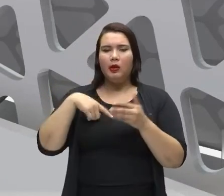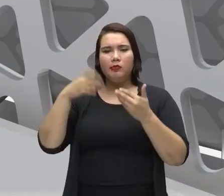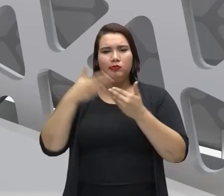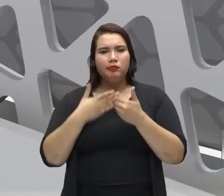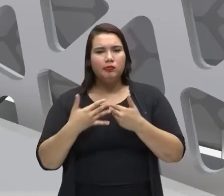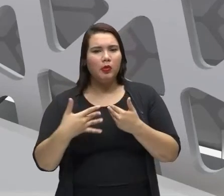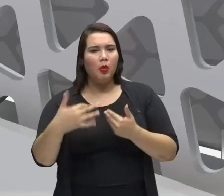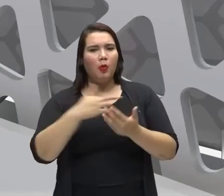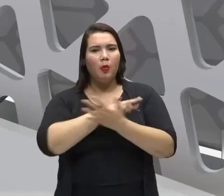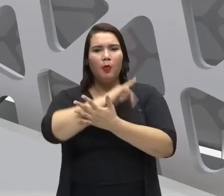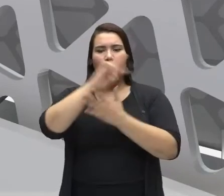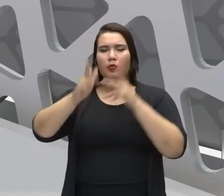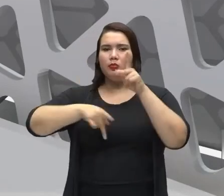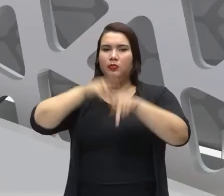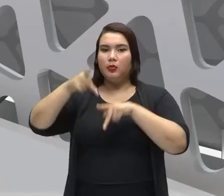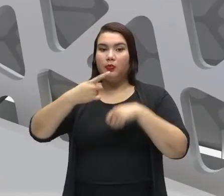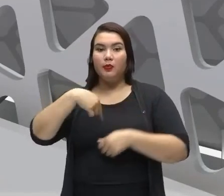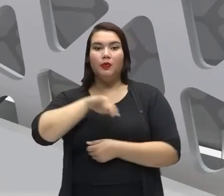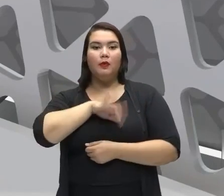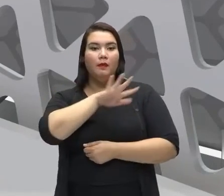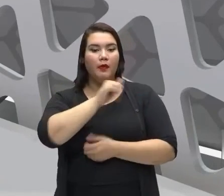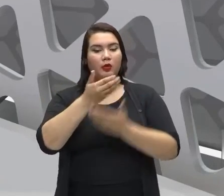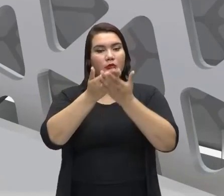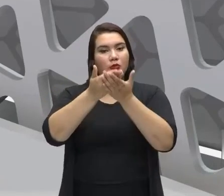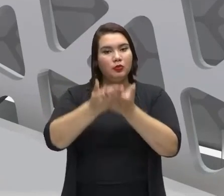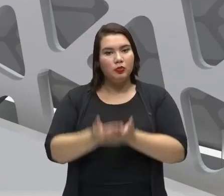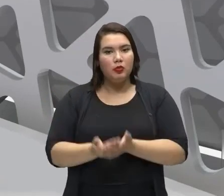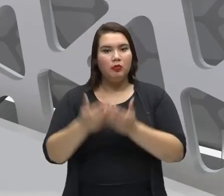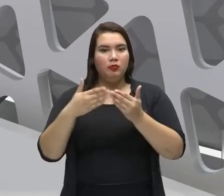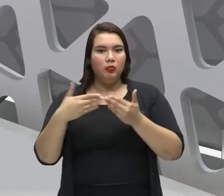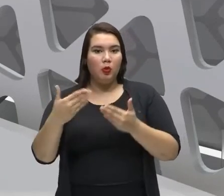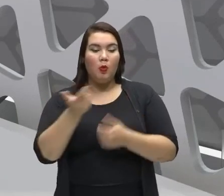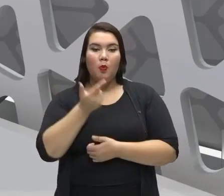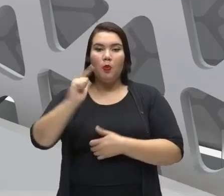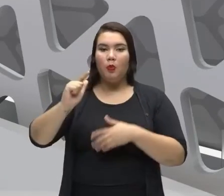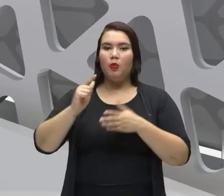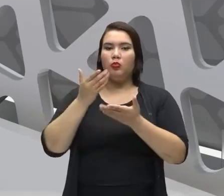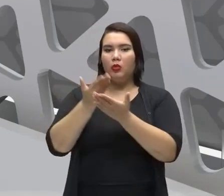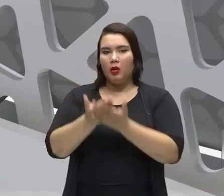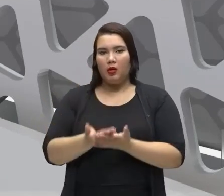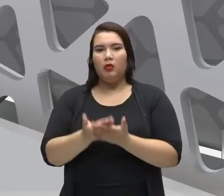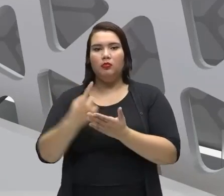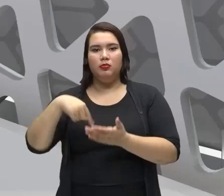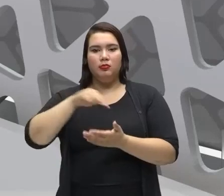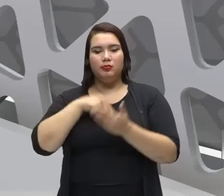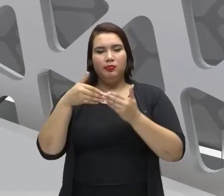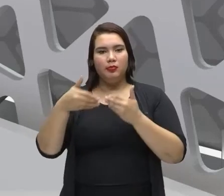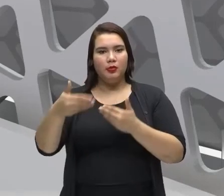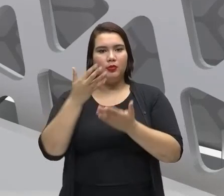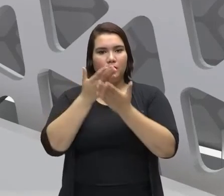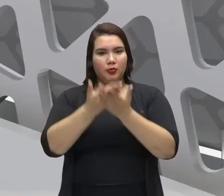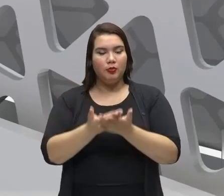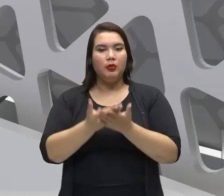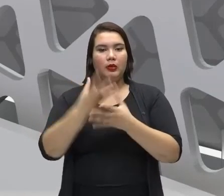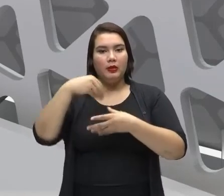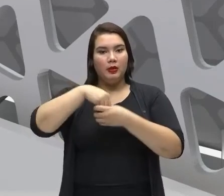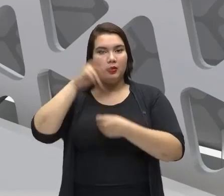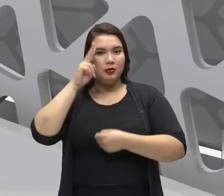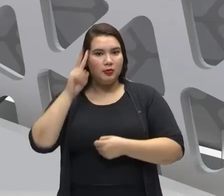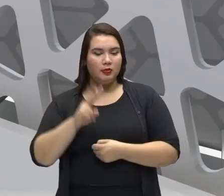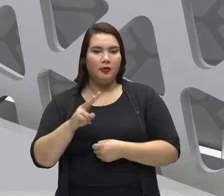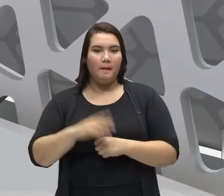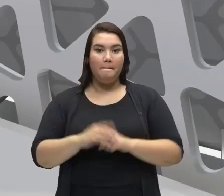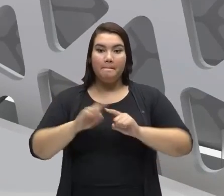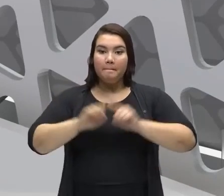outros povos que a gente vai conhecer e estudá-los num outro momento ao longo dos nossos estudos aí dentro da história. Mas é